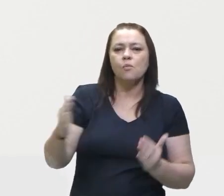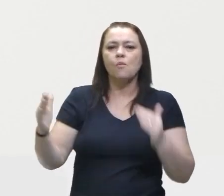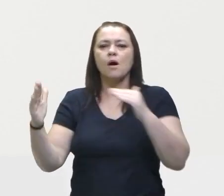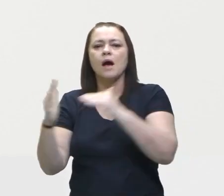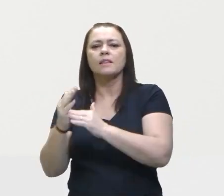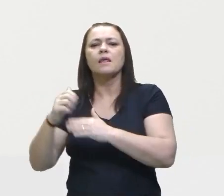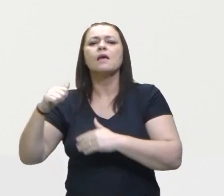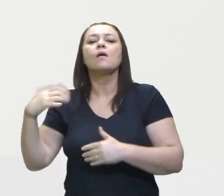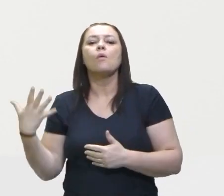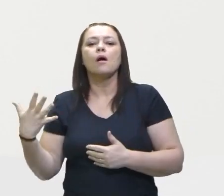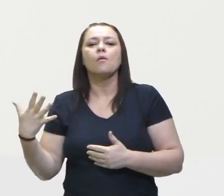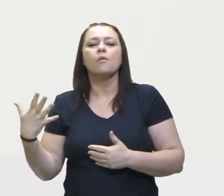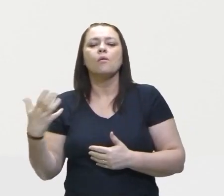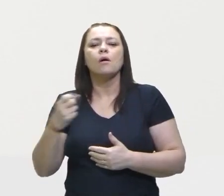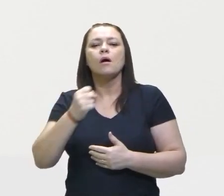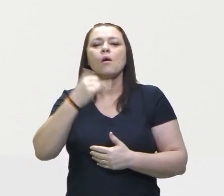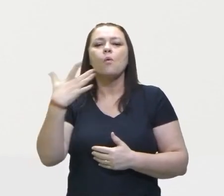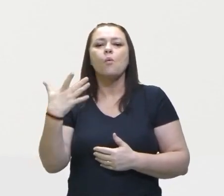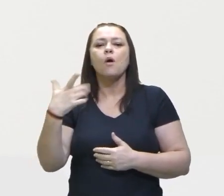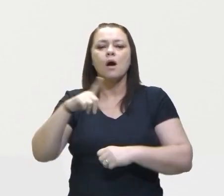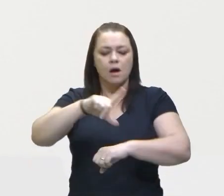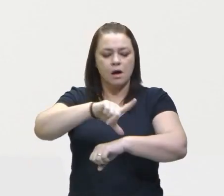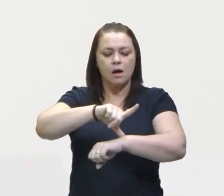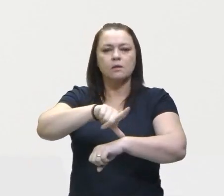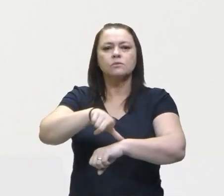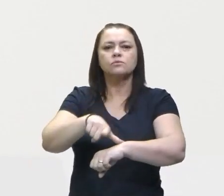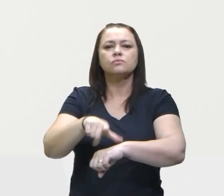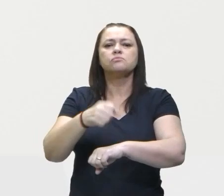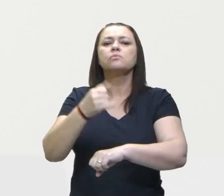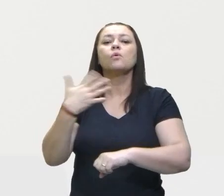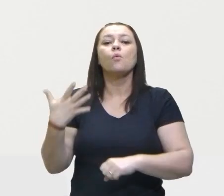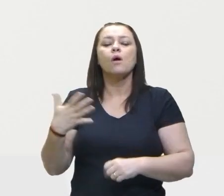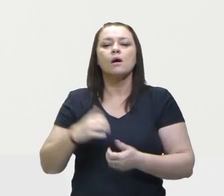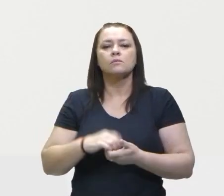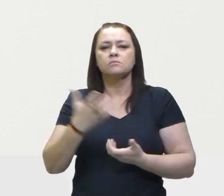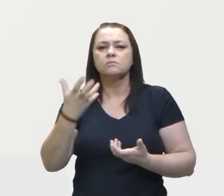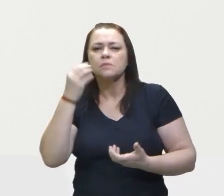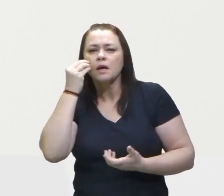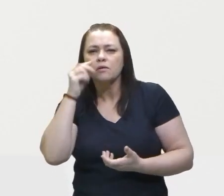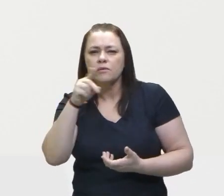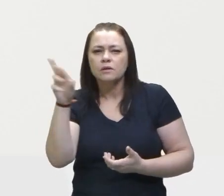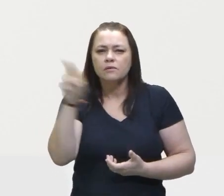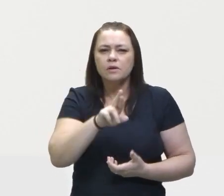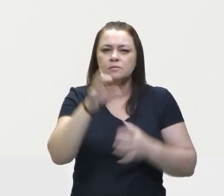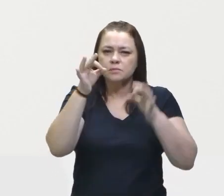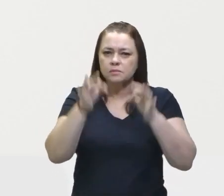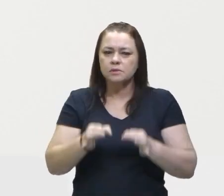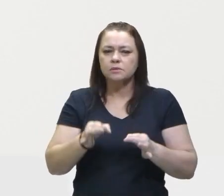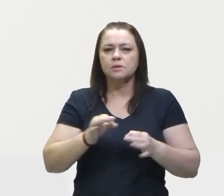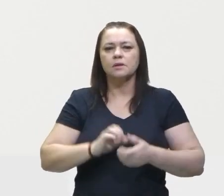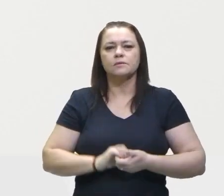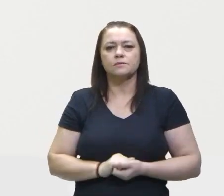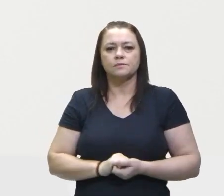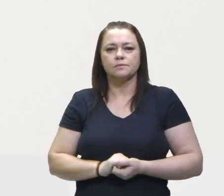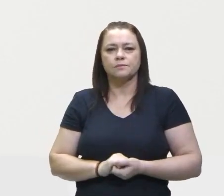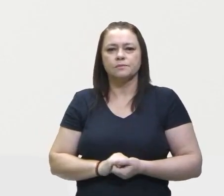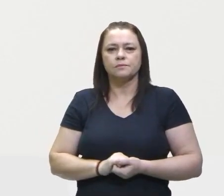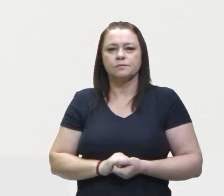são os ponteiros? Vamos ver se você respondeu certinho.